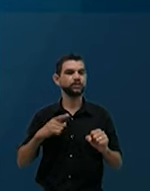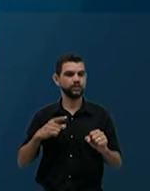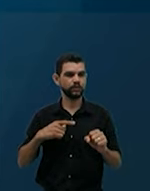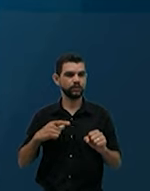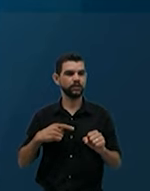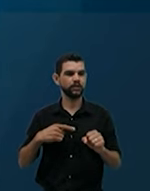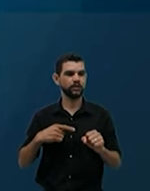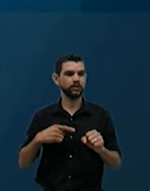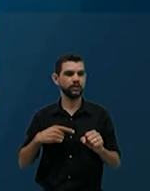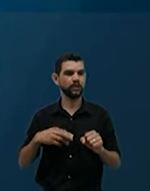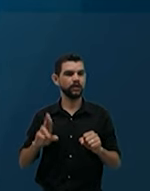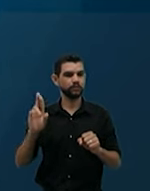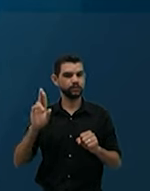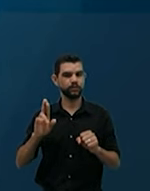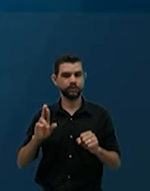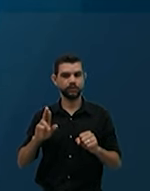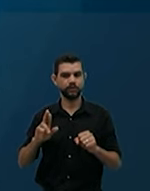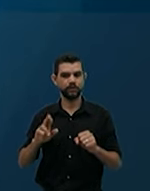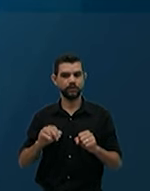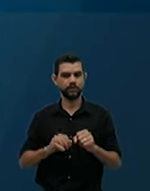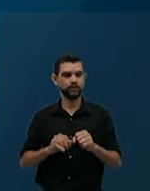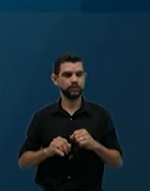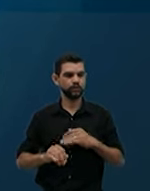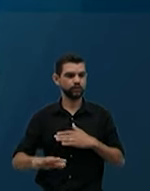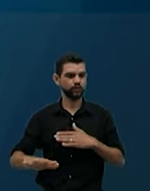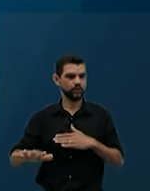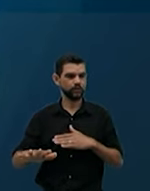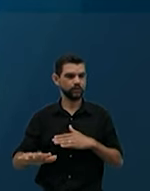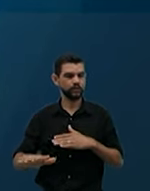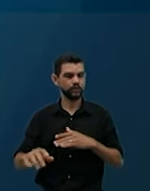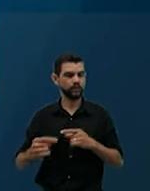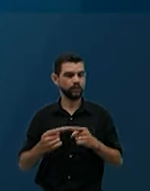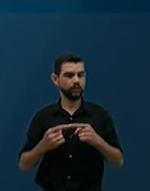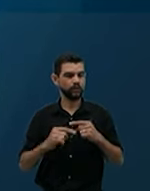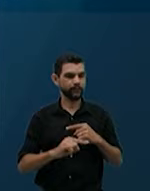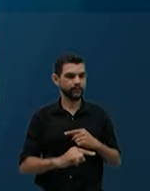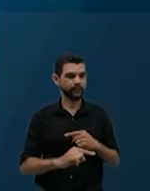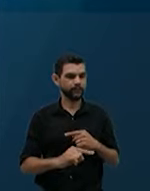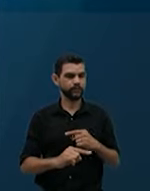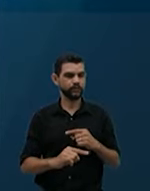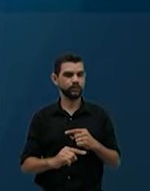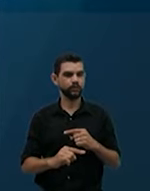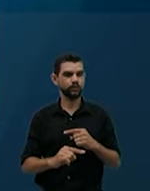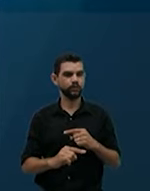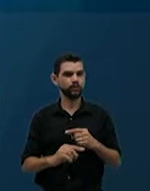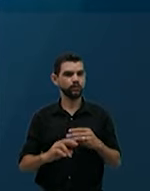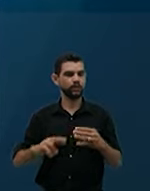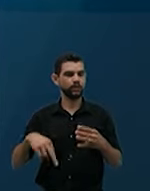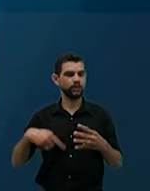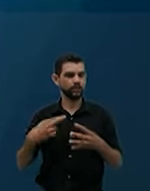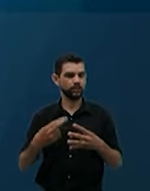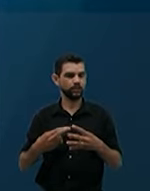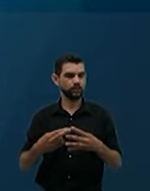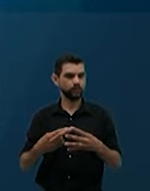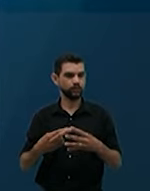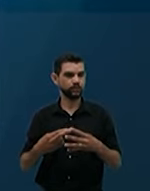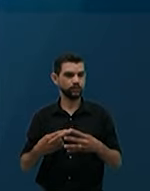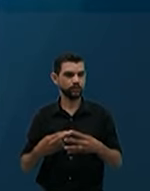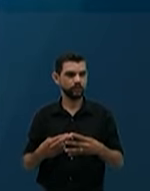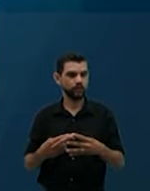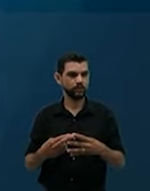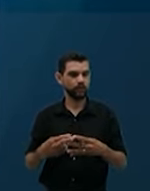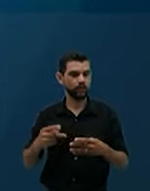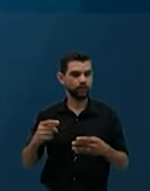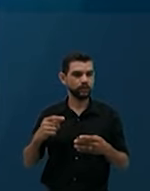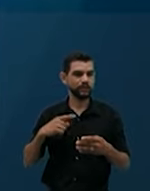jurisprudência de não aplicação do princípio da fungibilidade recursal quando se tratar de erro inexcusável ou